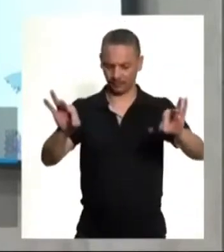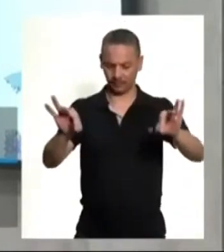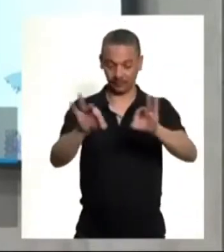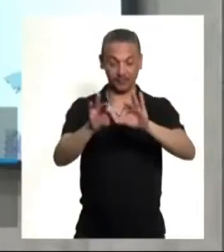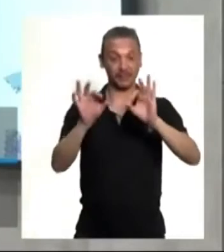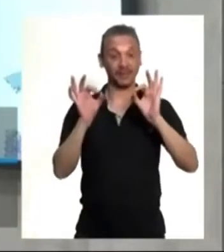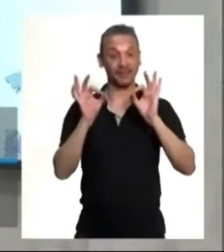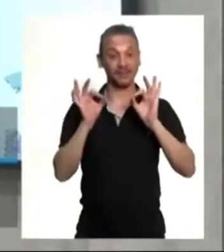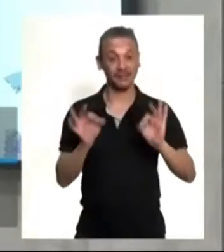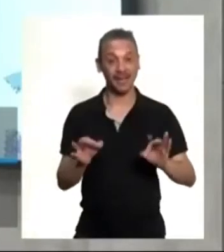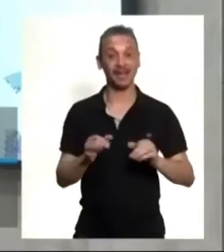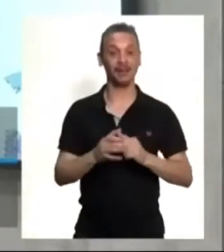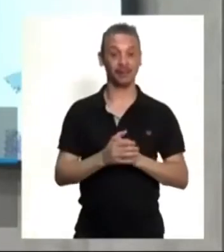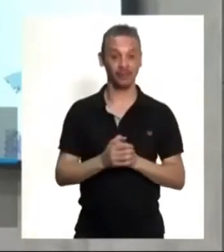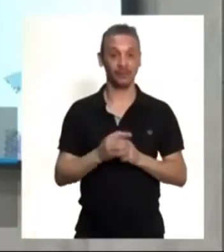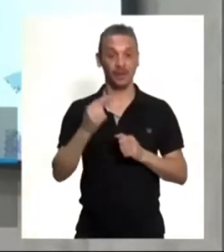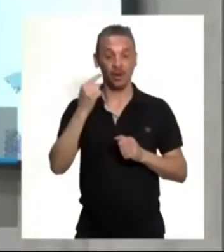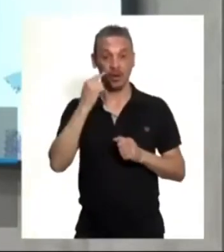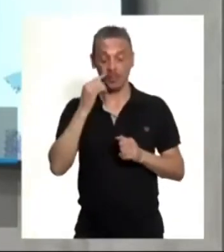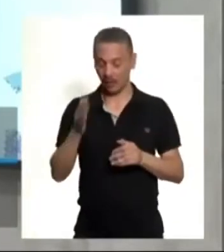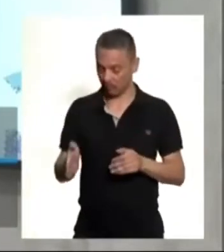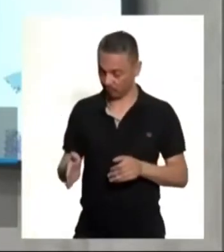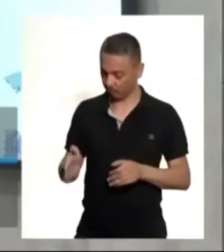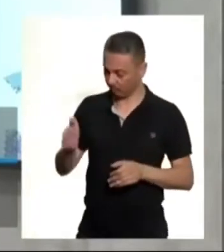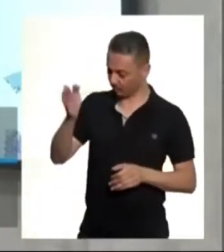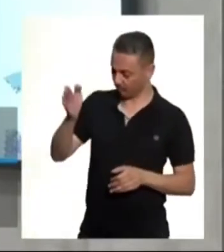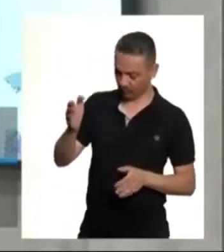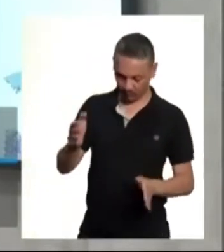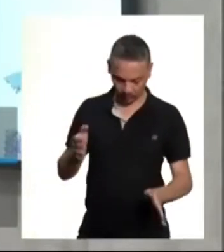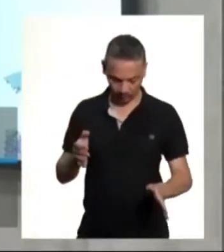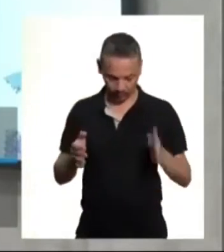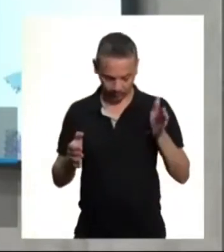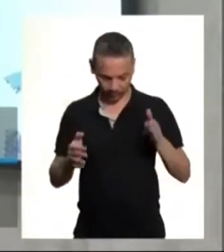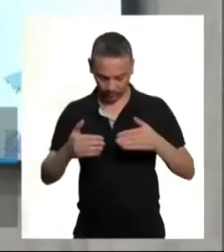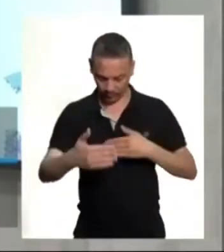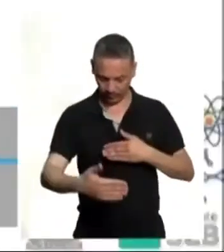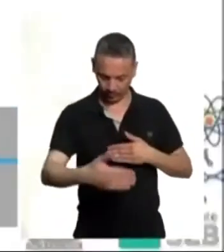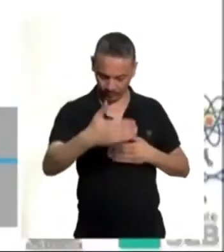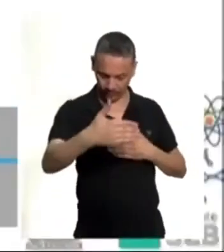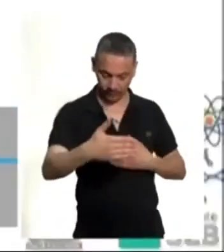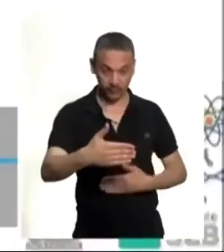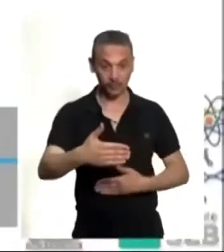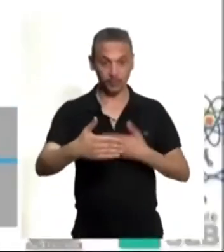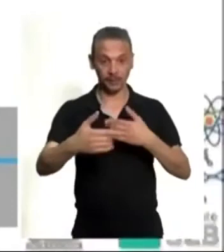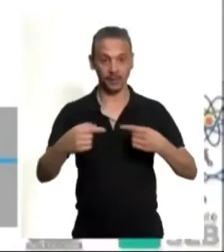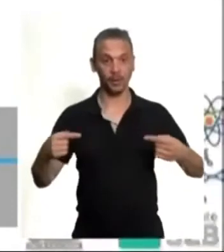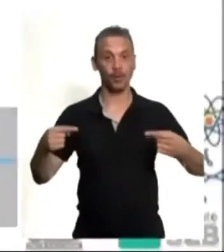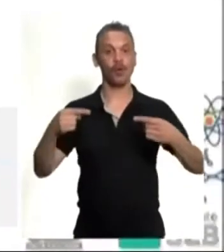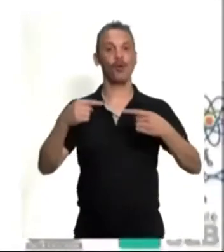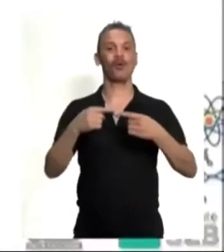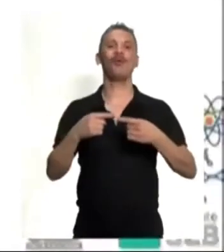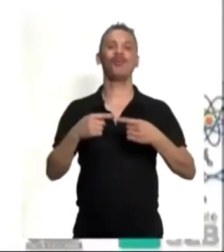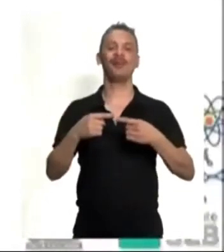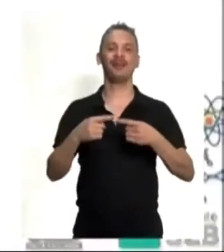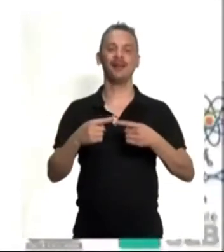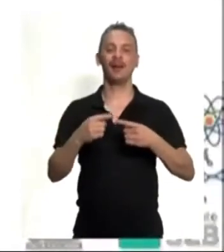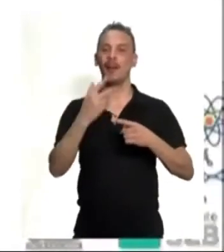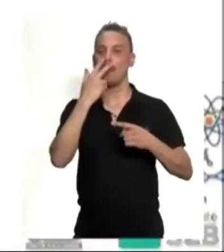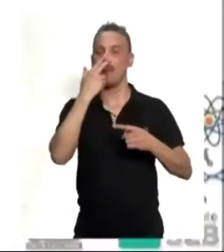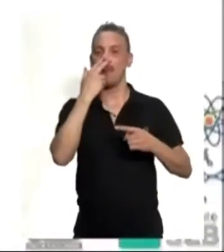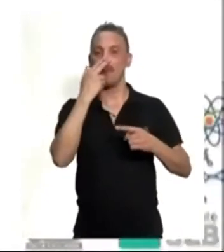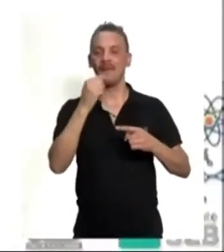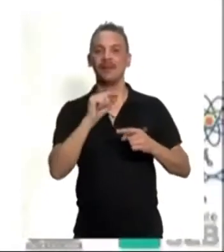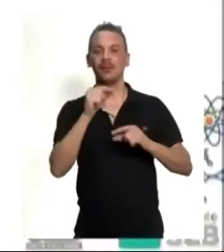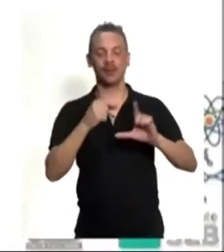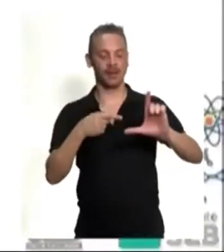uma caixa em que a aresta lateral é perpendicular ao chão. Lembra que perpendicularismo indica 90 graus.